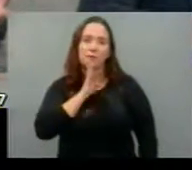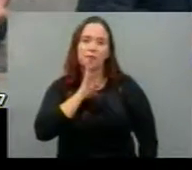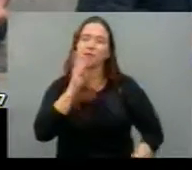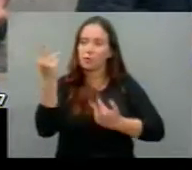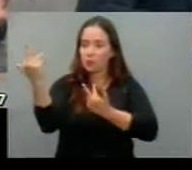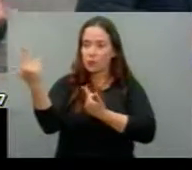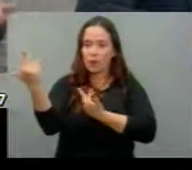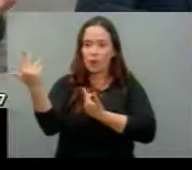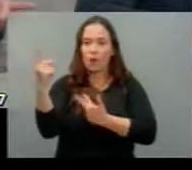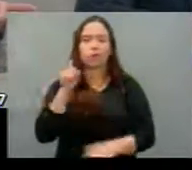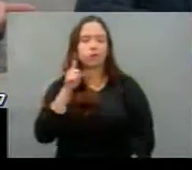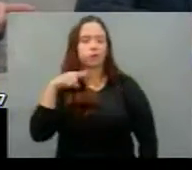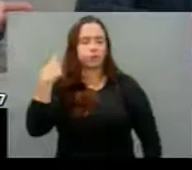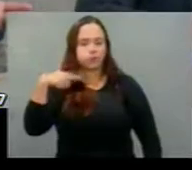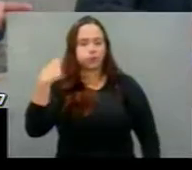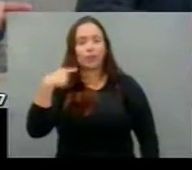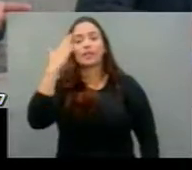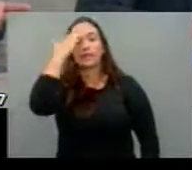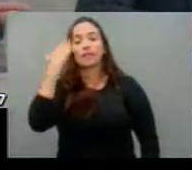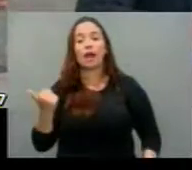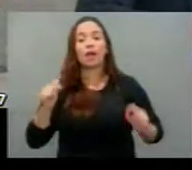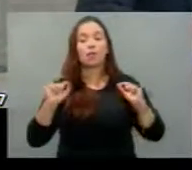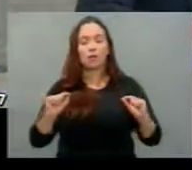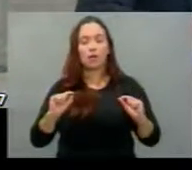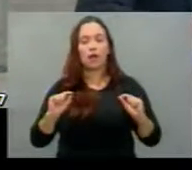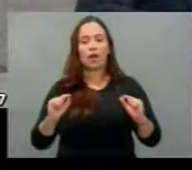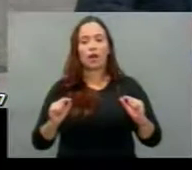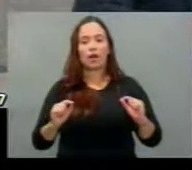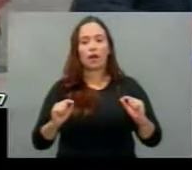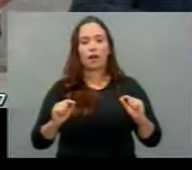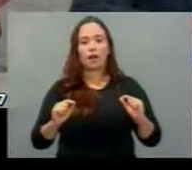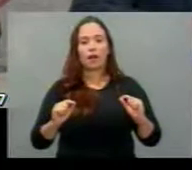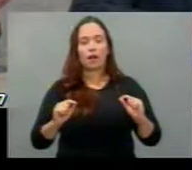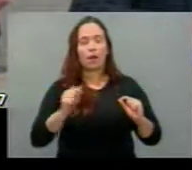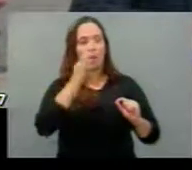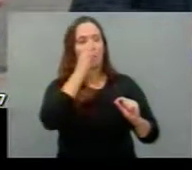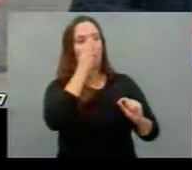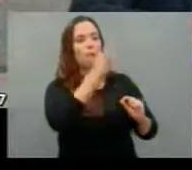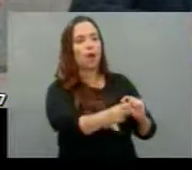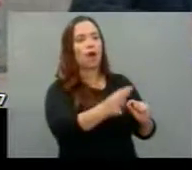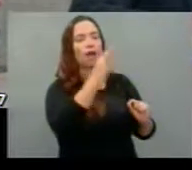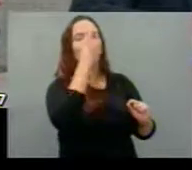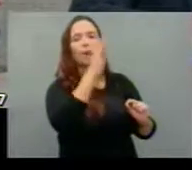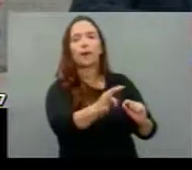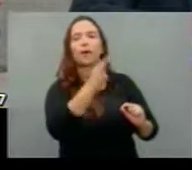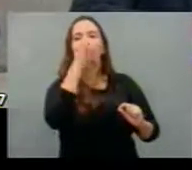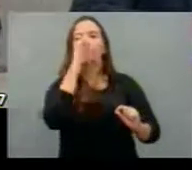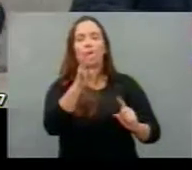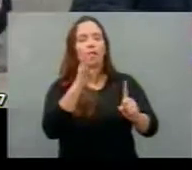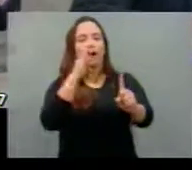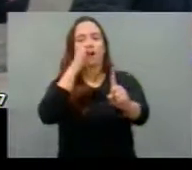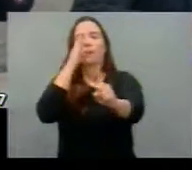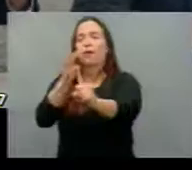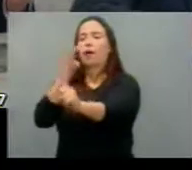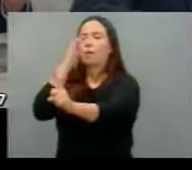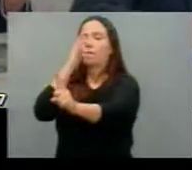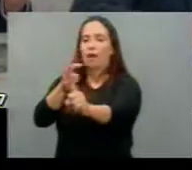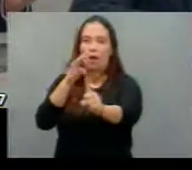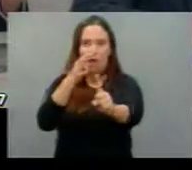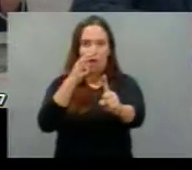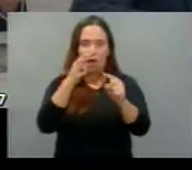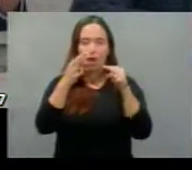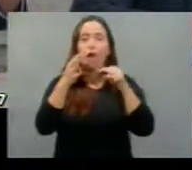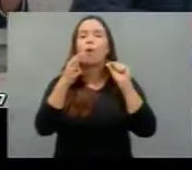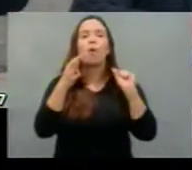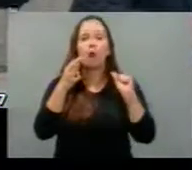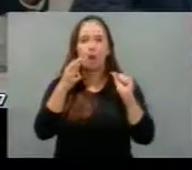eu, sabemos que citação a qualquer pessoa não significa de que aquilo seja,